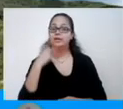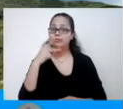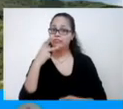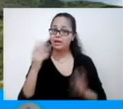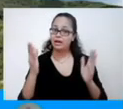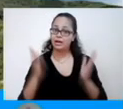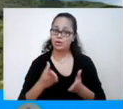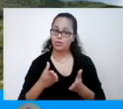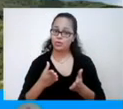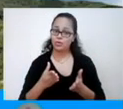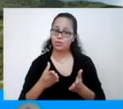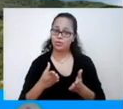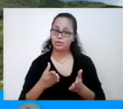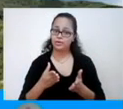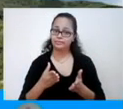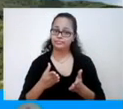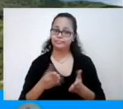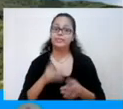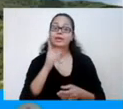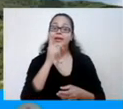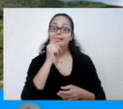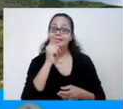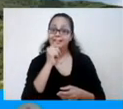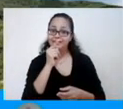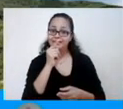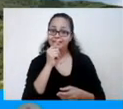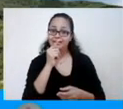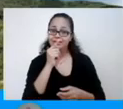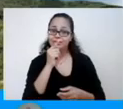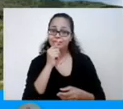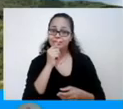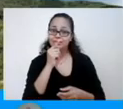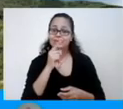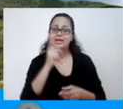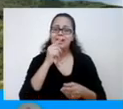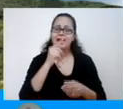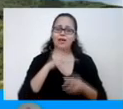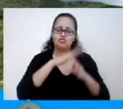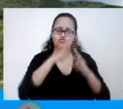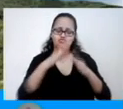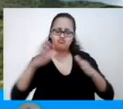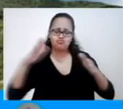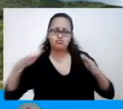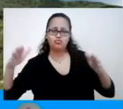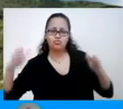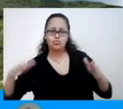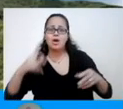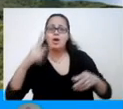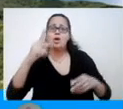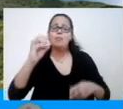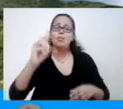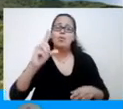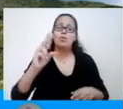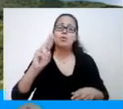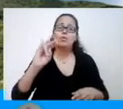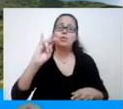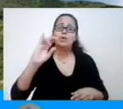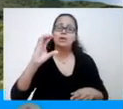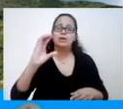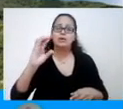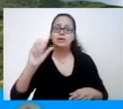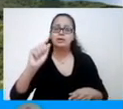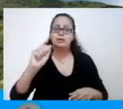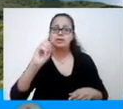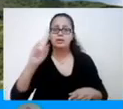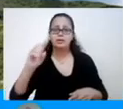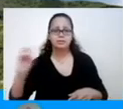agora da poluição das águas e enchentes. O rio. A maior parte das cidades do nosso país elas tiveram uma formação às